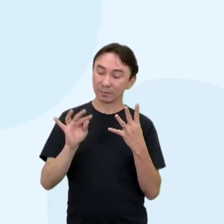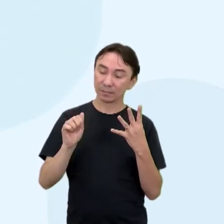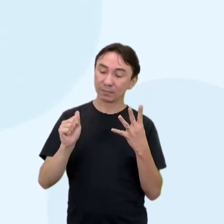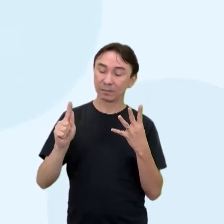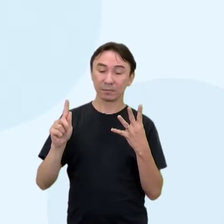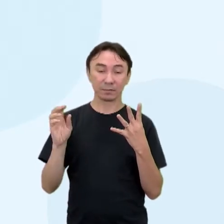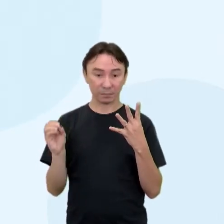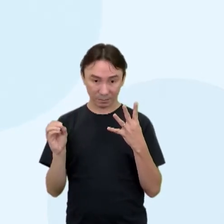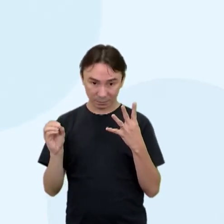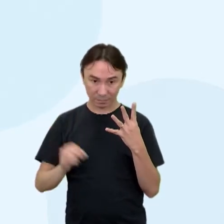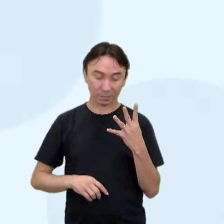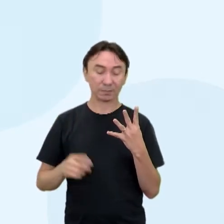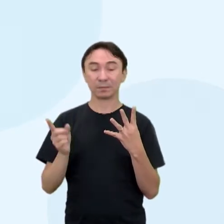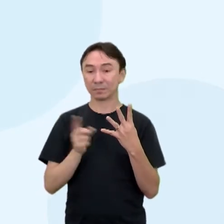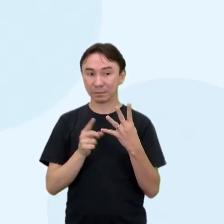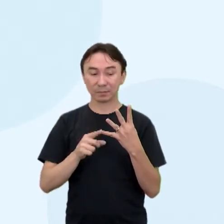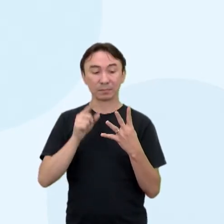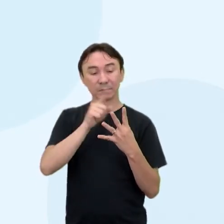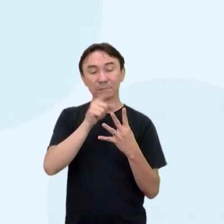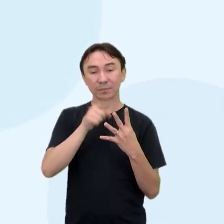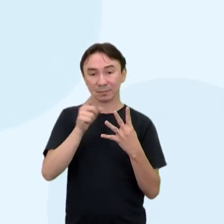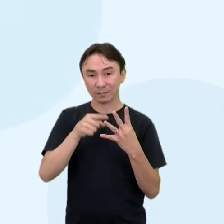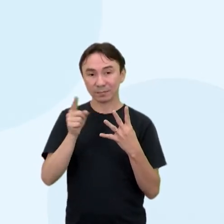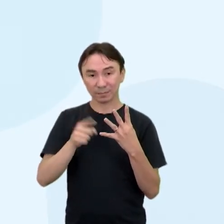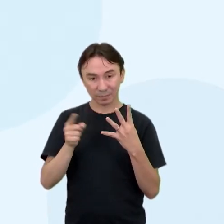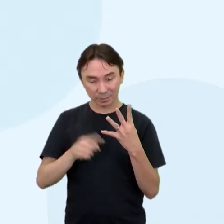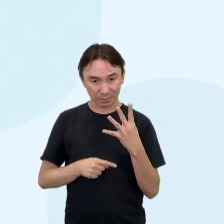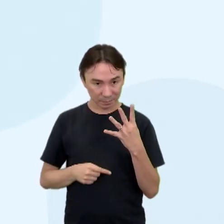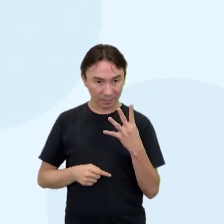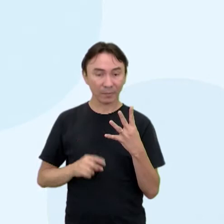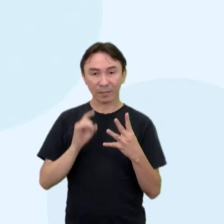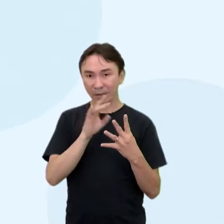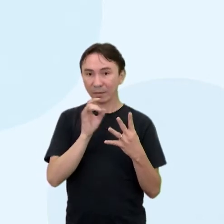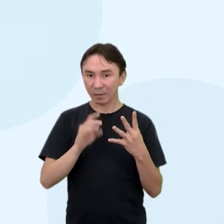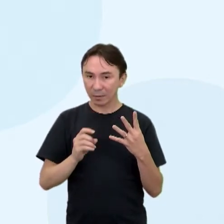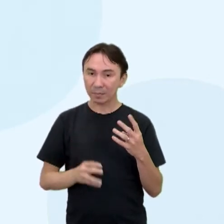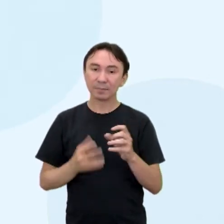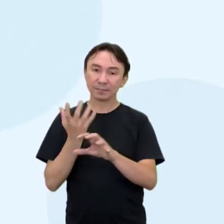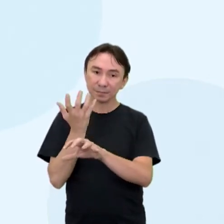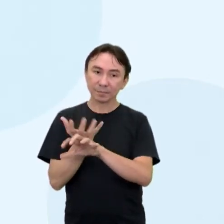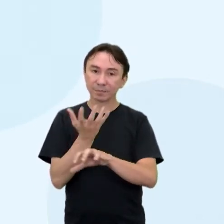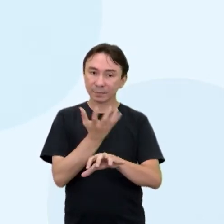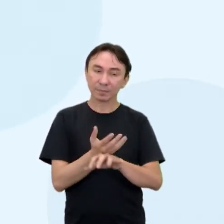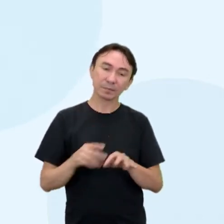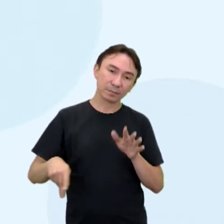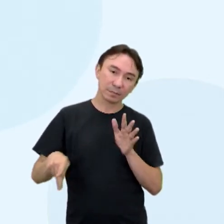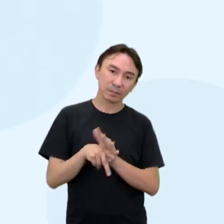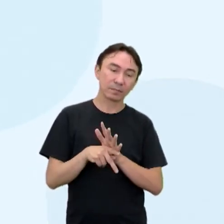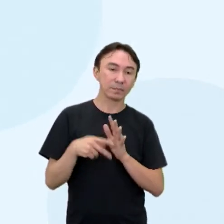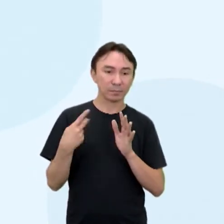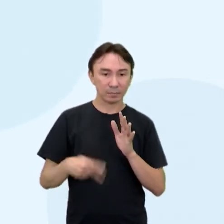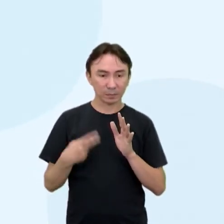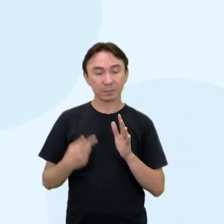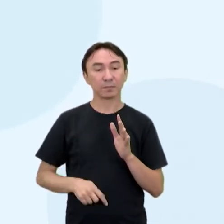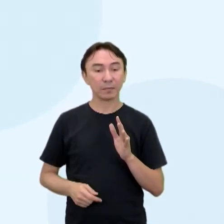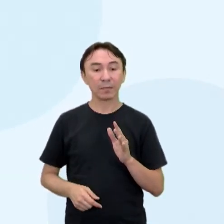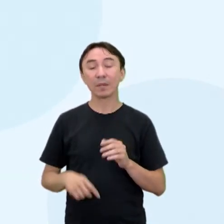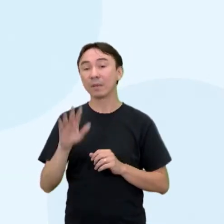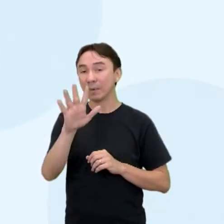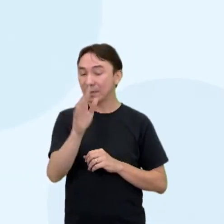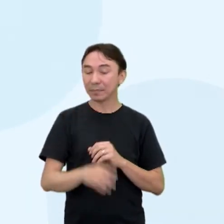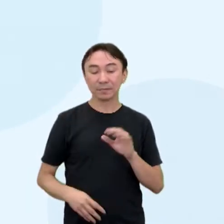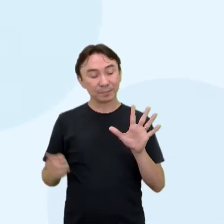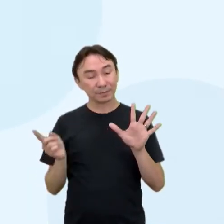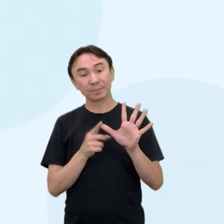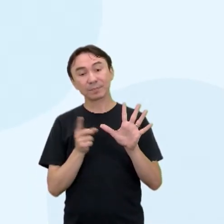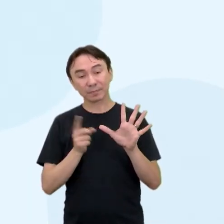e trabalho, e a professora Mafê, lá com as reflexões sobre o poder do contrato social, as redes, como vocês bem sabem, a